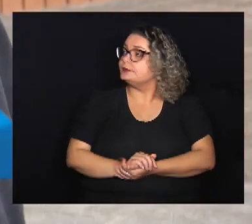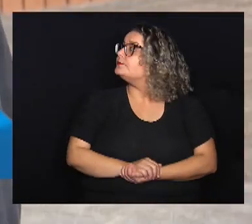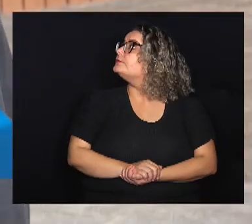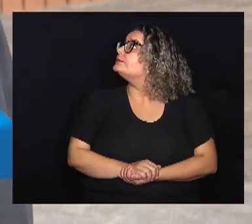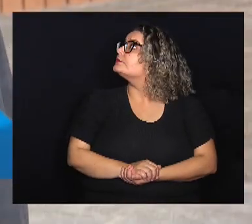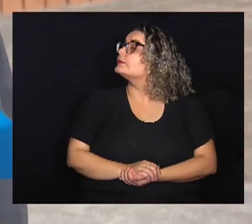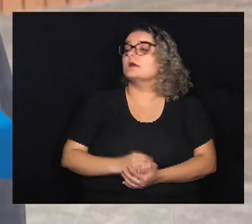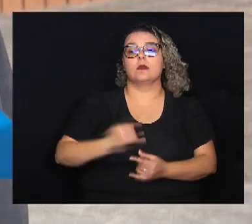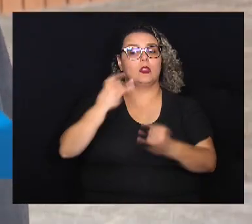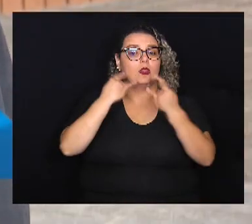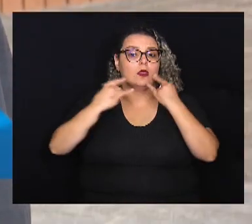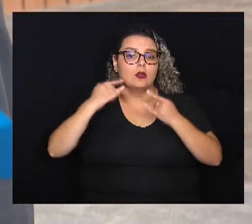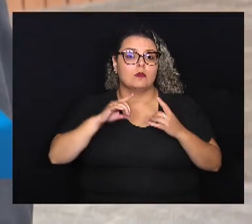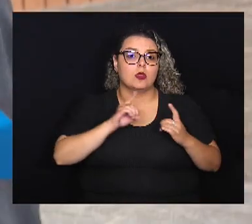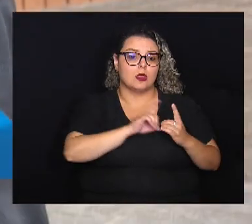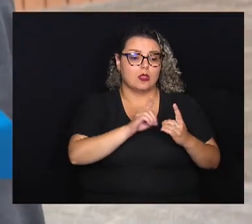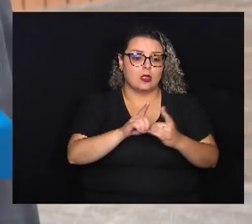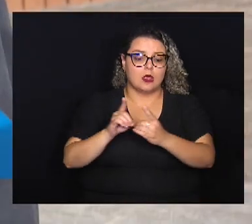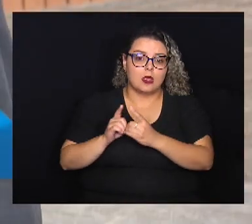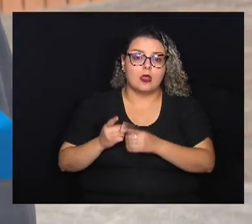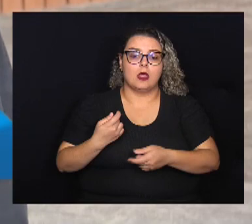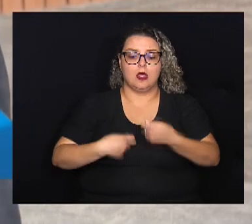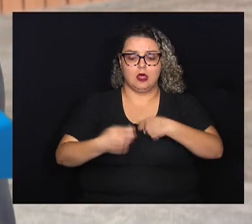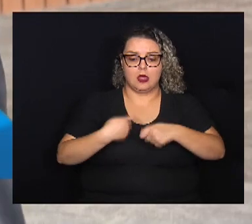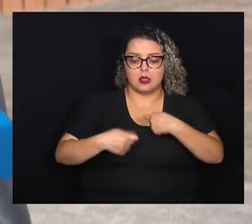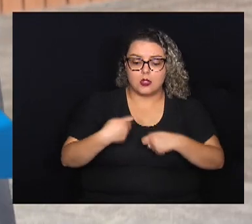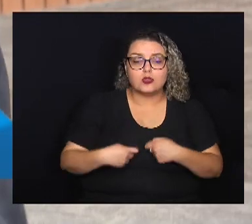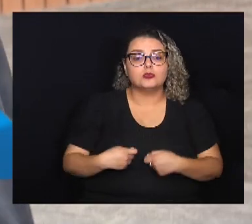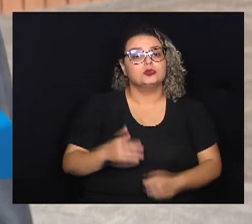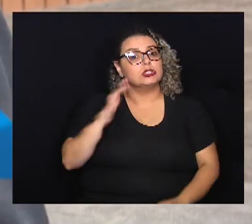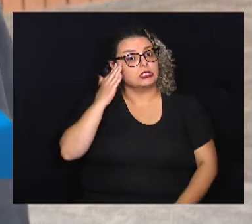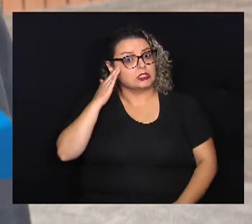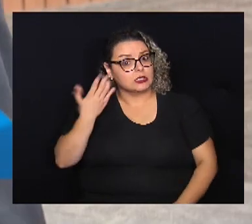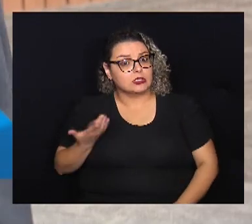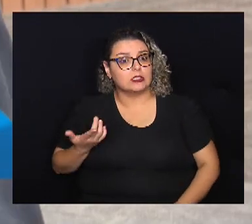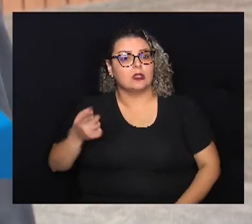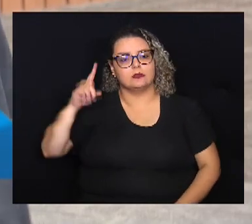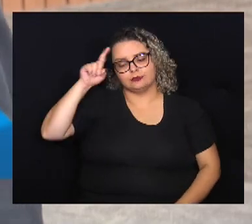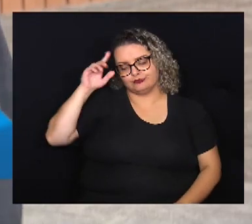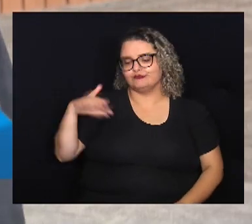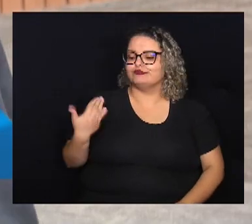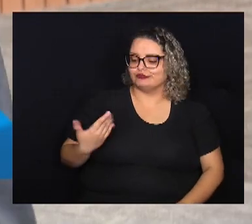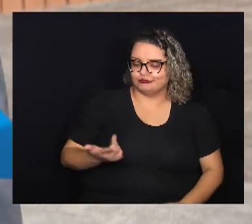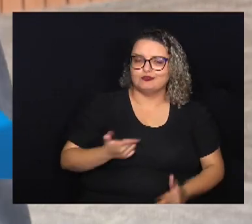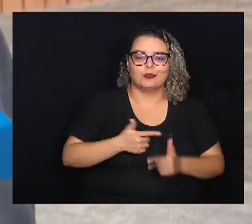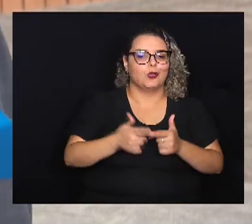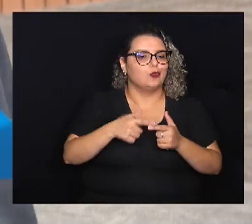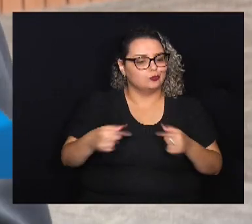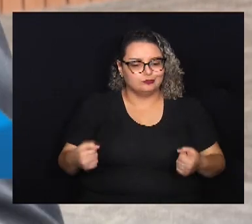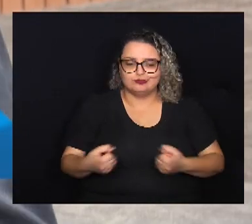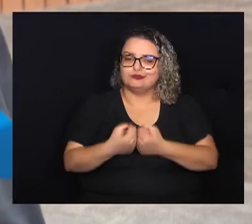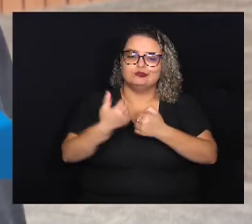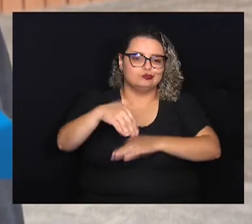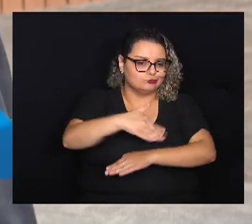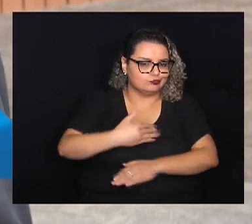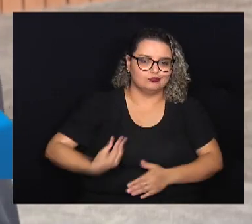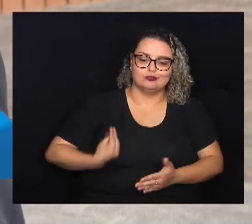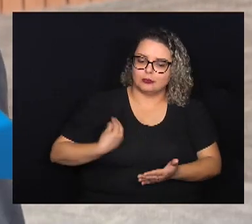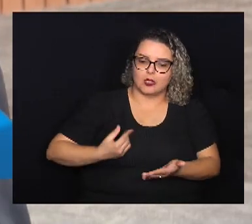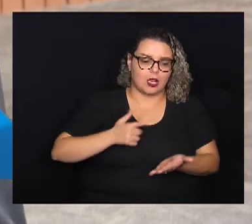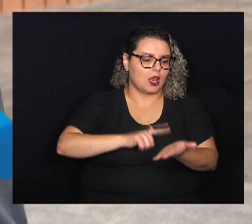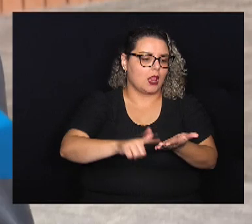interessante entender toda a logística que eles lidam diariamente com os problemas ali os conflitos que acontecem com moradores de rua lavagem de rua